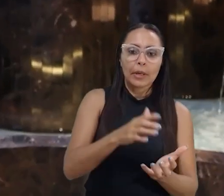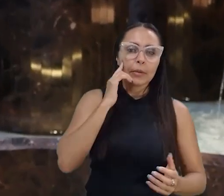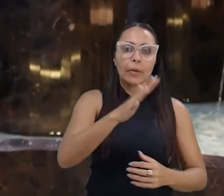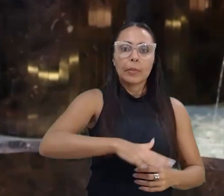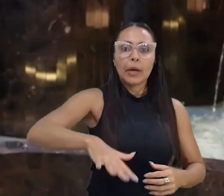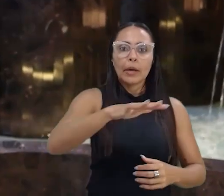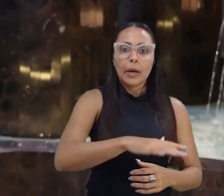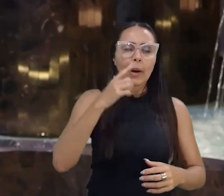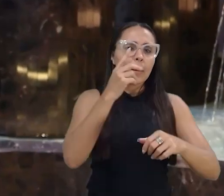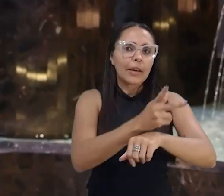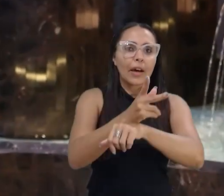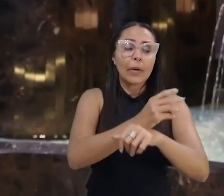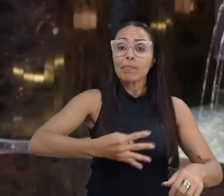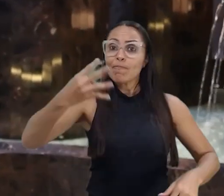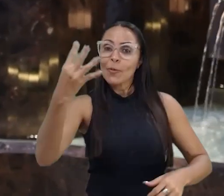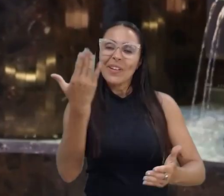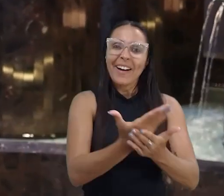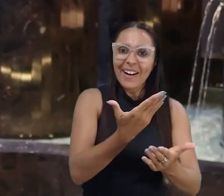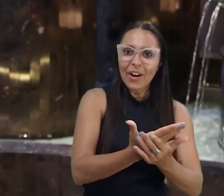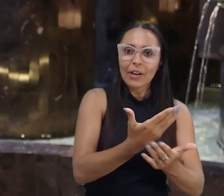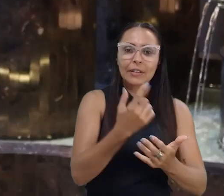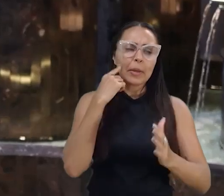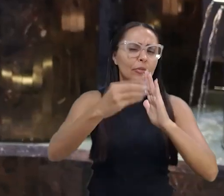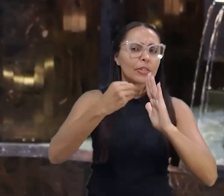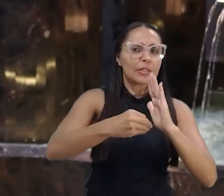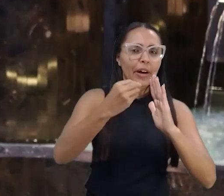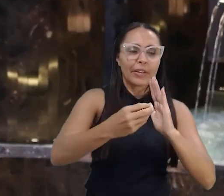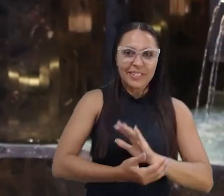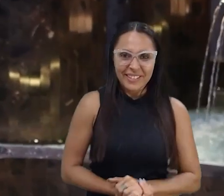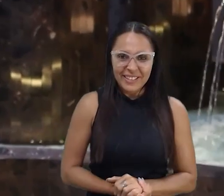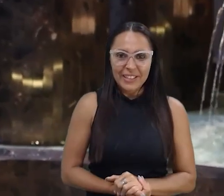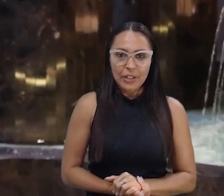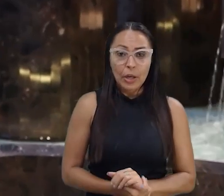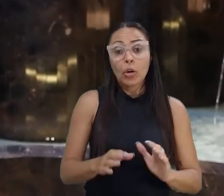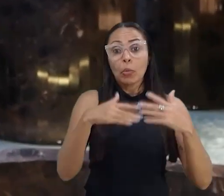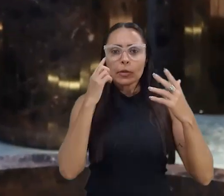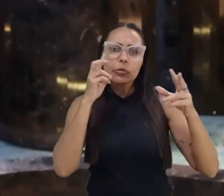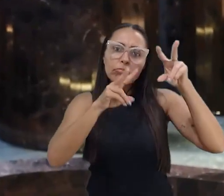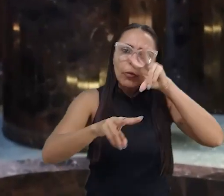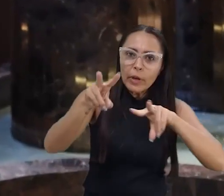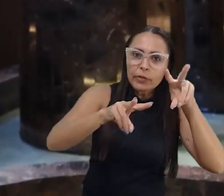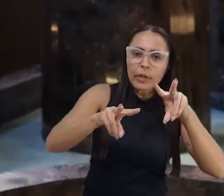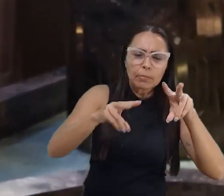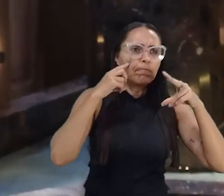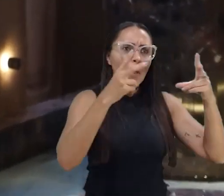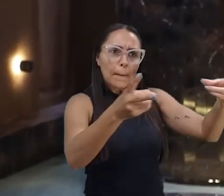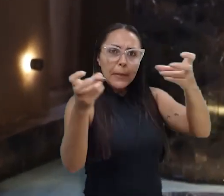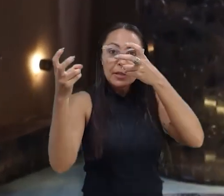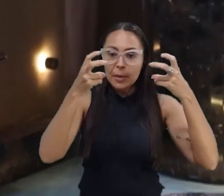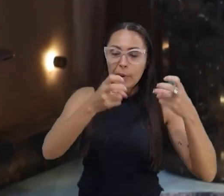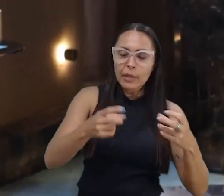Lounge Deca, para gravar nossa quarta videoaula, Tendências no Design de Interiores. Como vocês estão vendo, aqui a gente tem